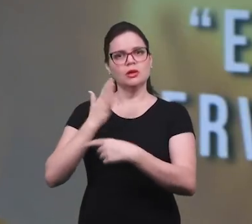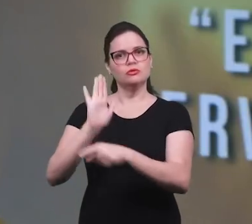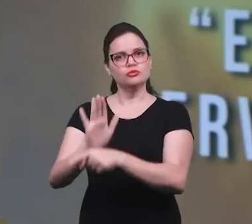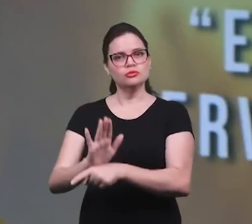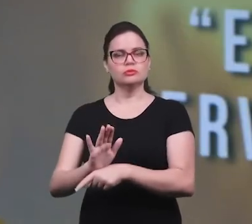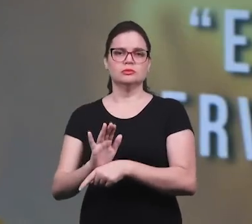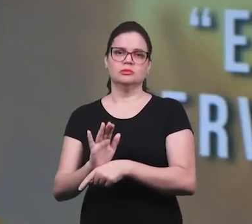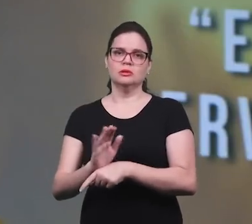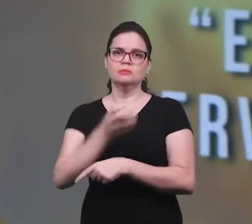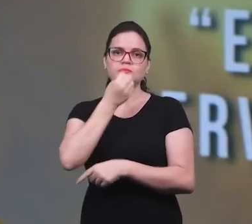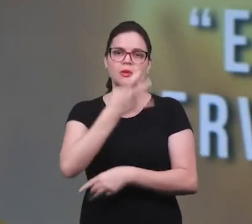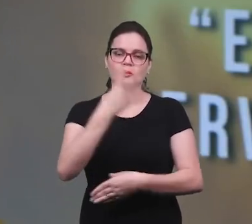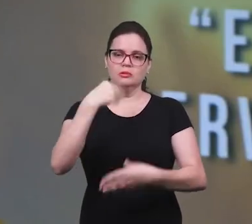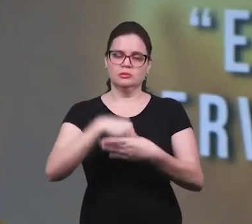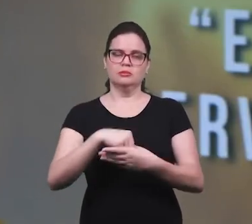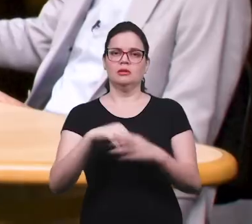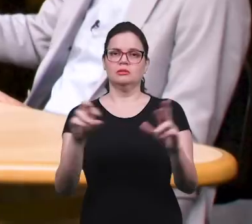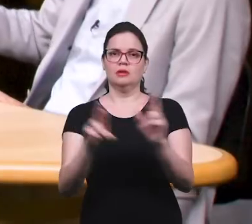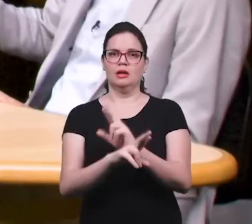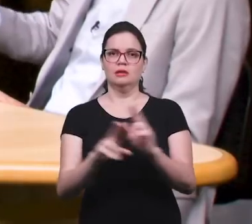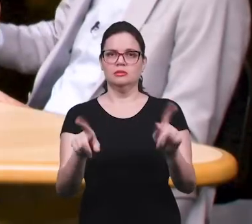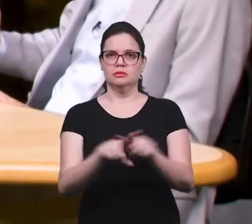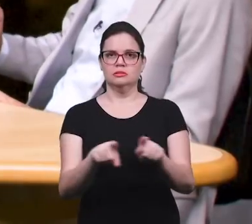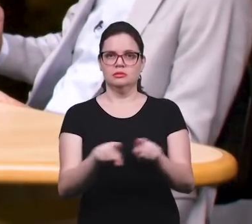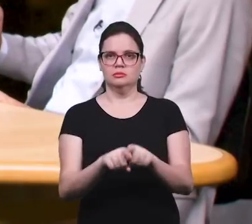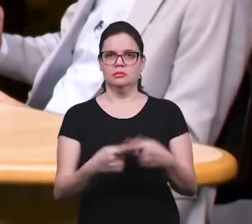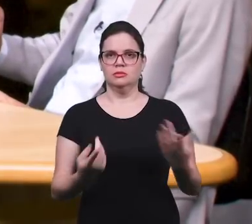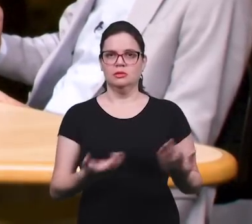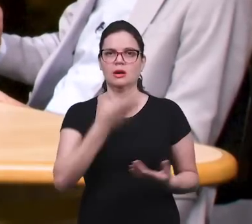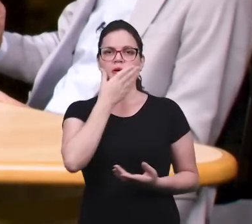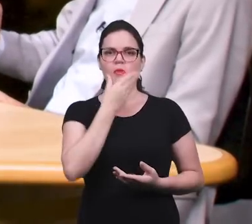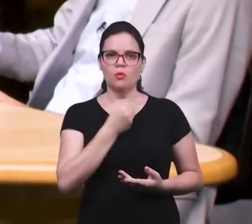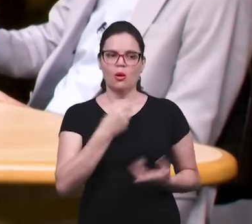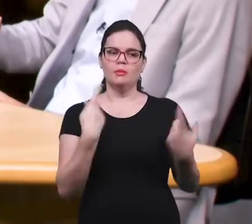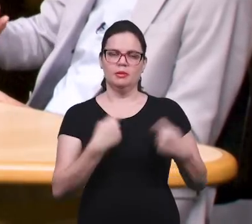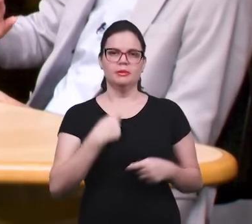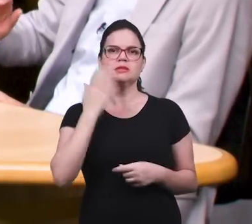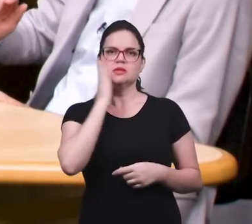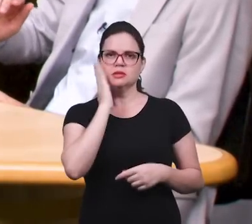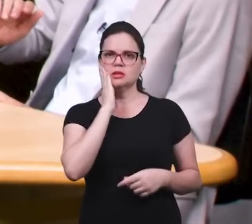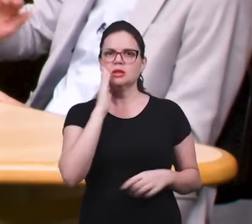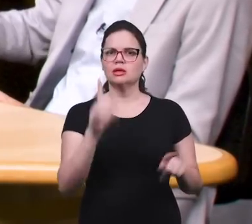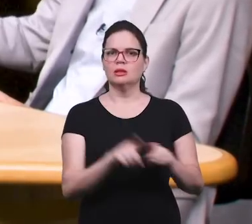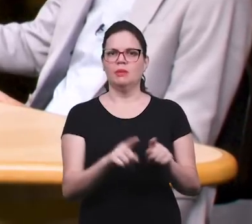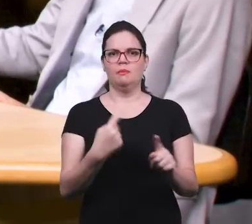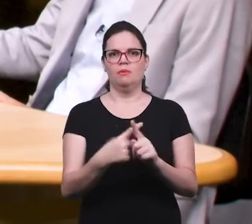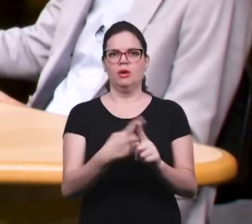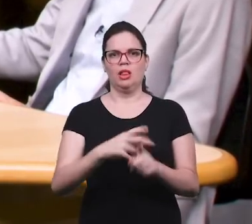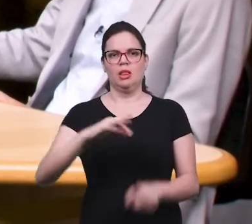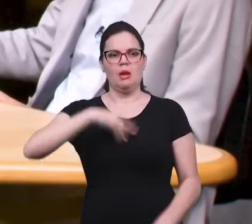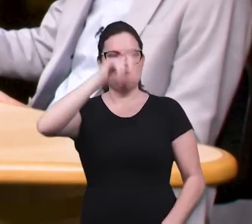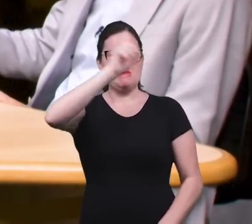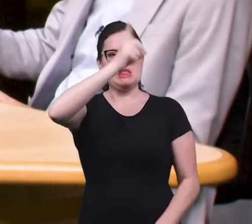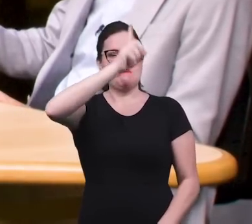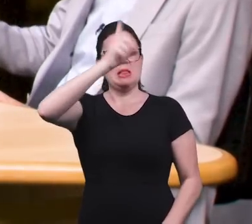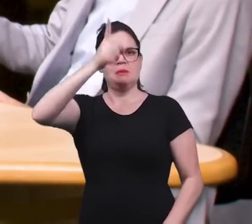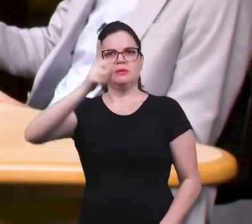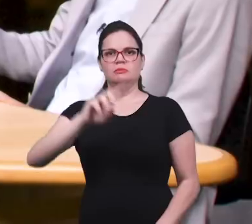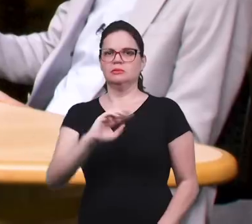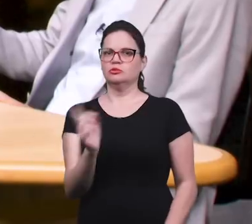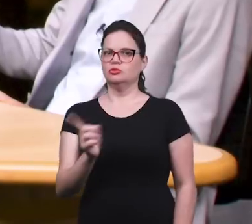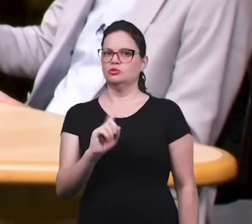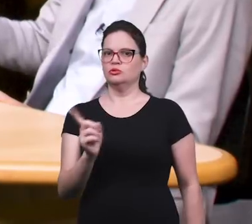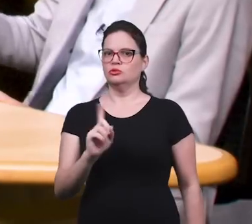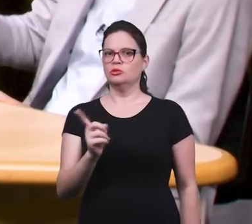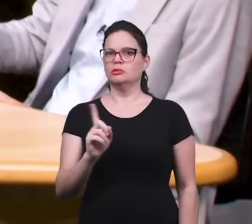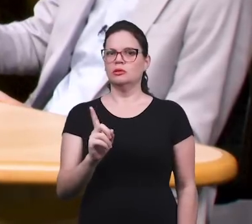casamento, né? Desculpa, e o próprio homem também entender isso. Sim. Que submissão é que tudo que ele decidir está só. Não.